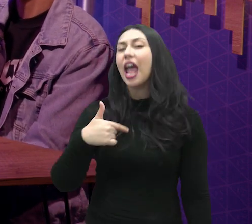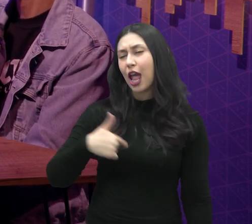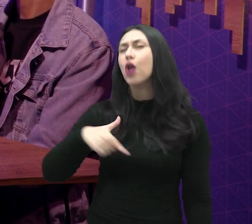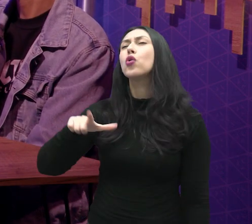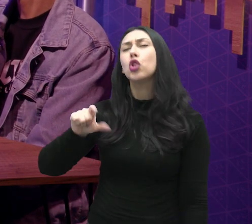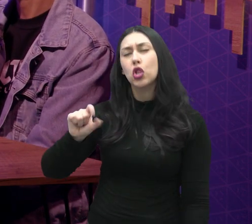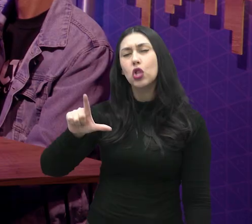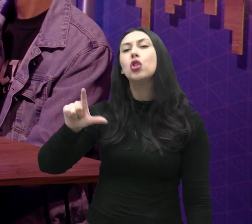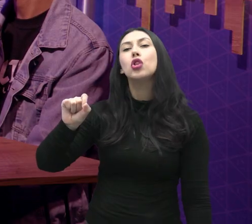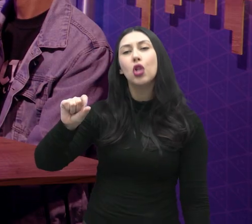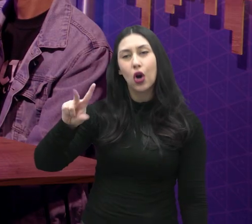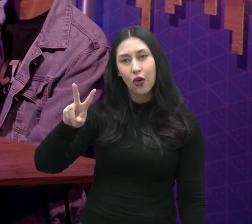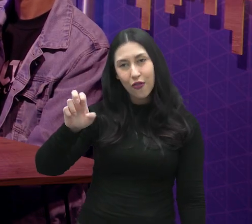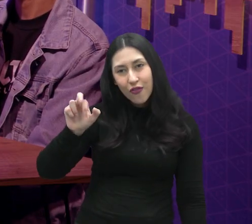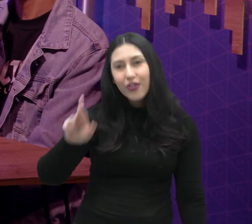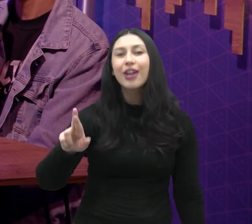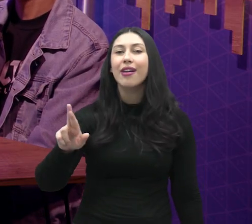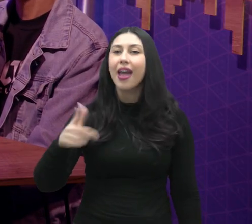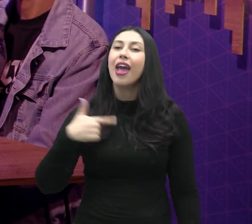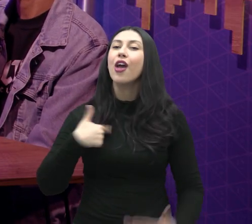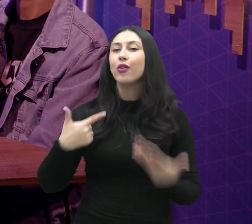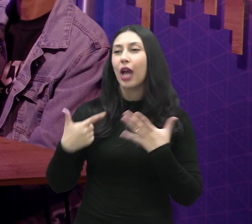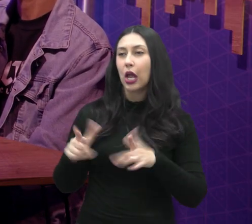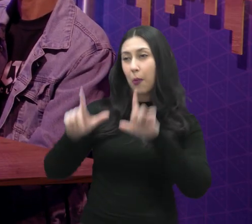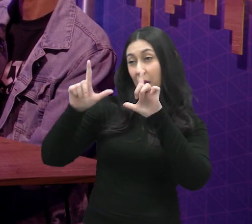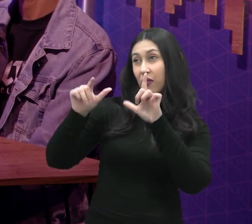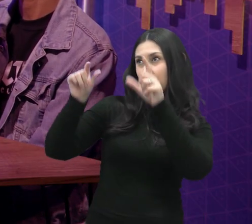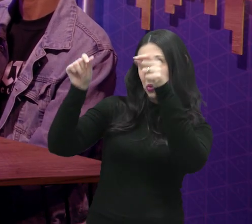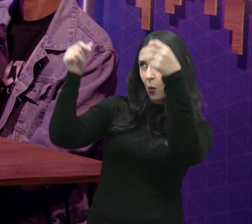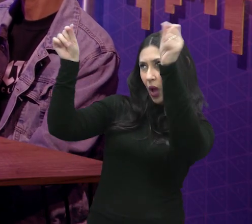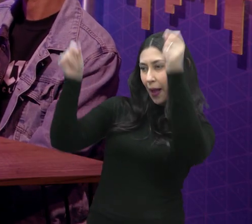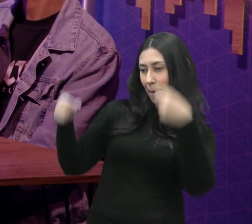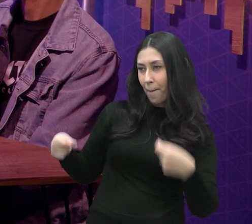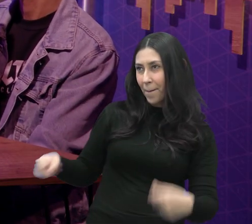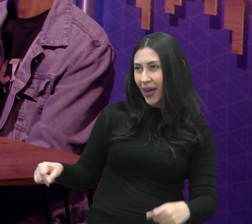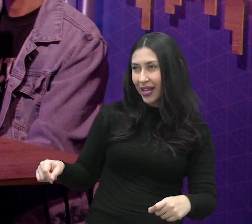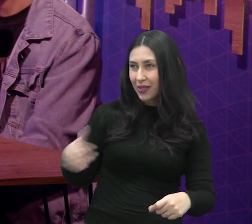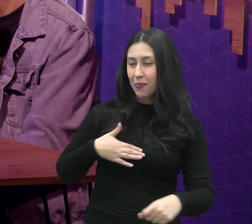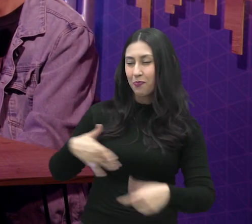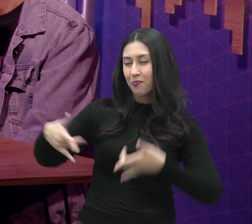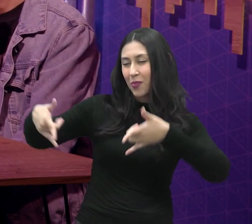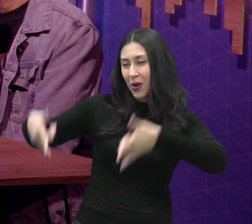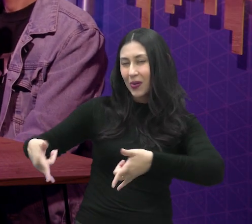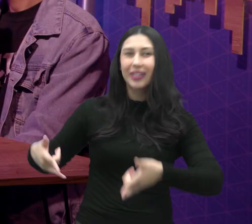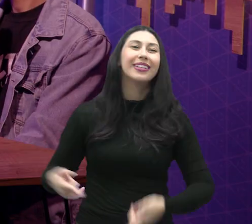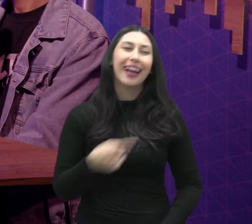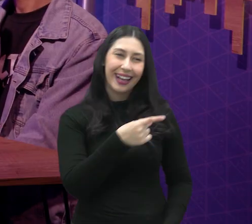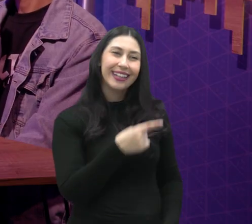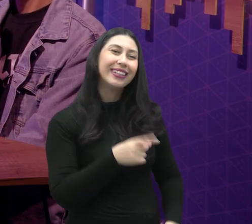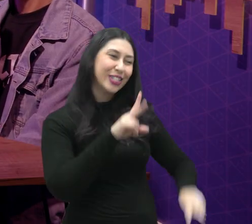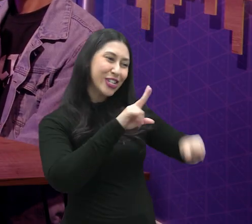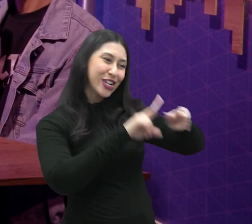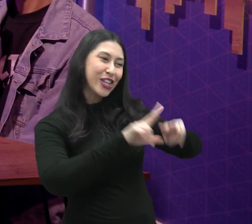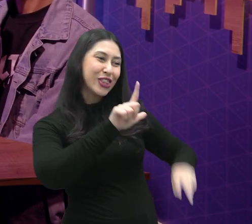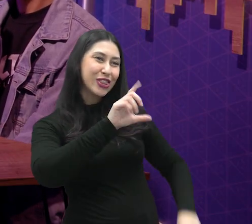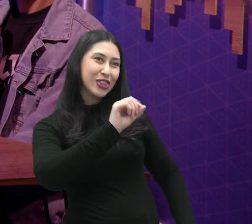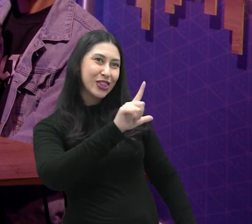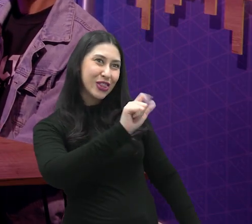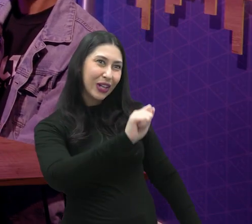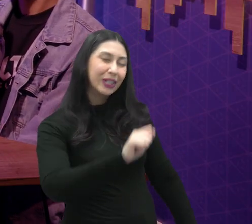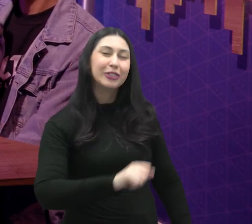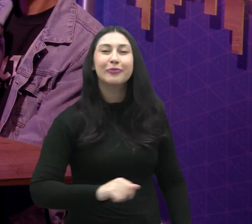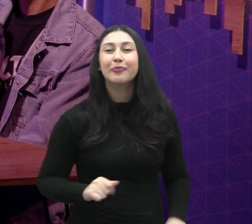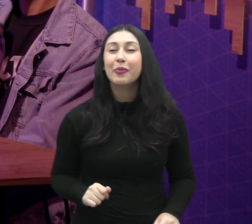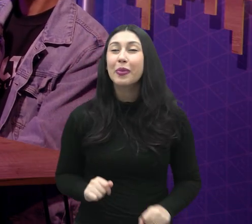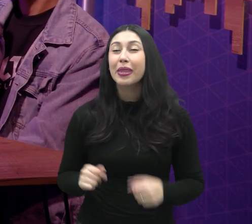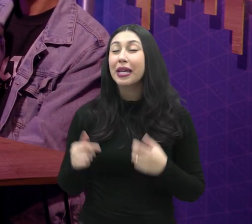sou Lover total, assim. Vou até colocar um pôster da Lola no meu quarto. Olha só, é Team Lola. Deixa eu falar um negocinho, Tami. Eu